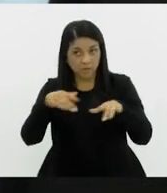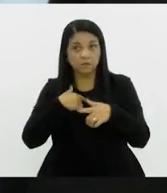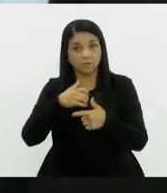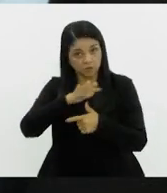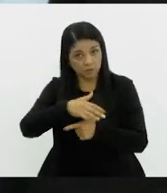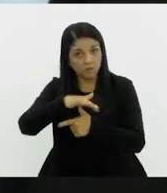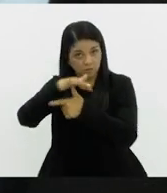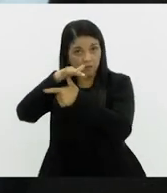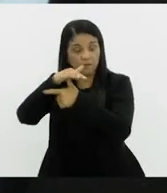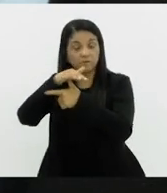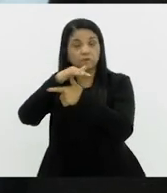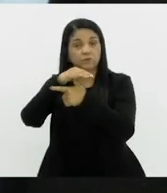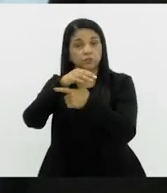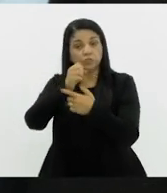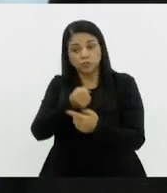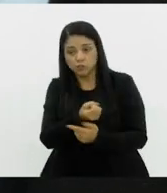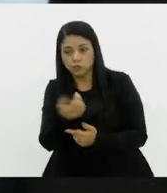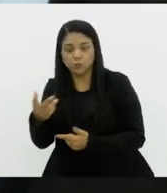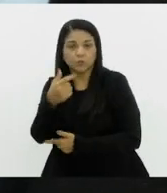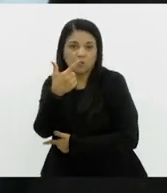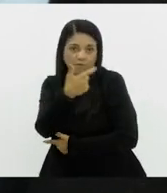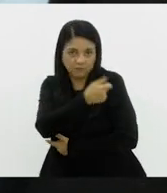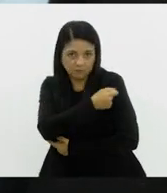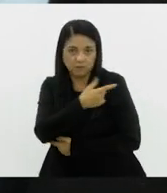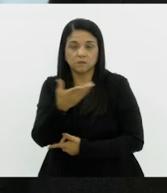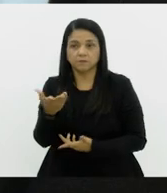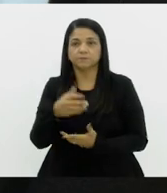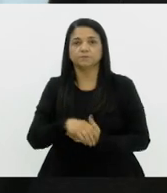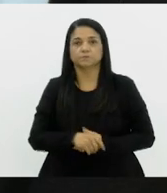de vacinas. Pode passar, por favor.